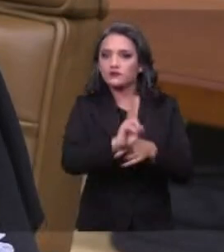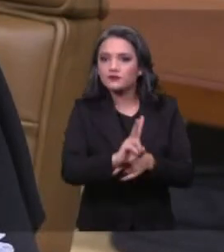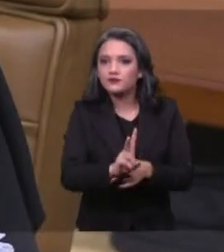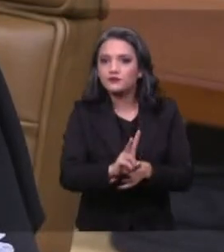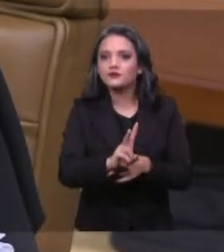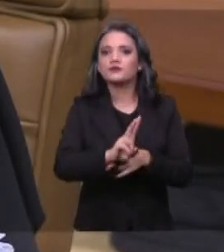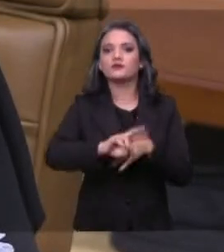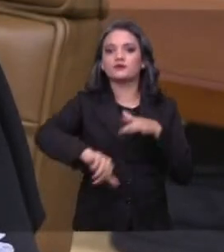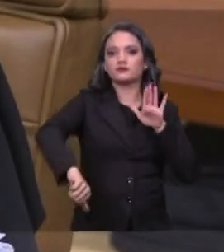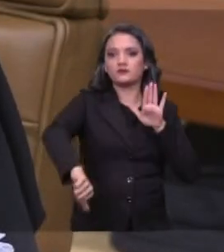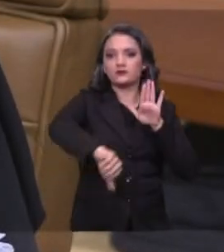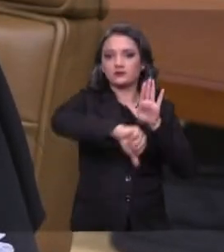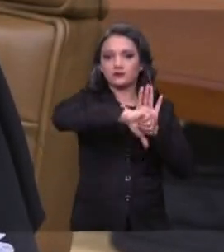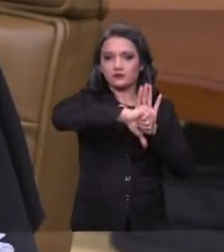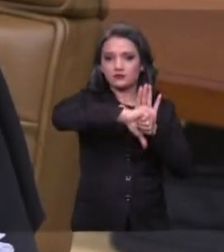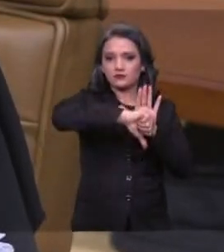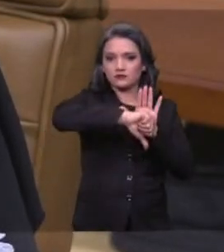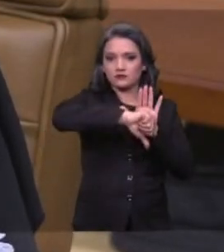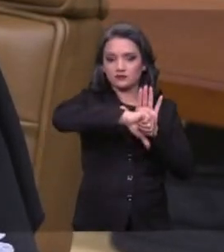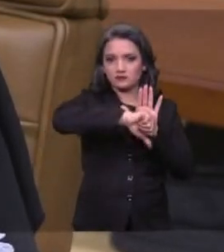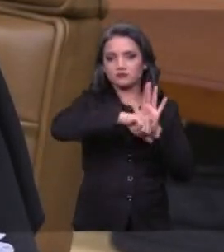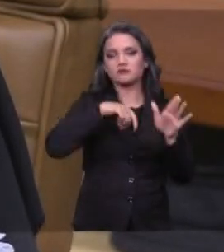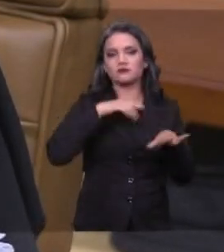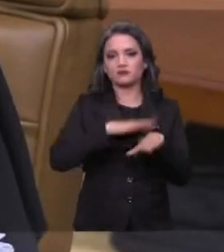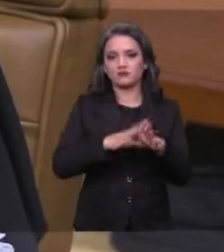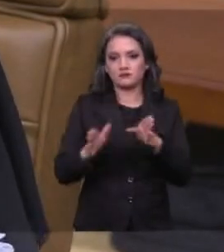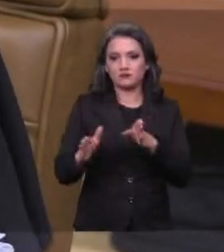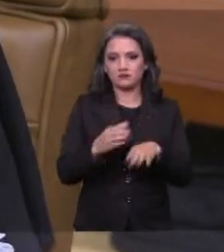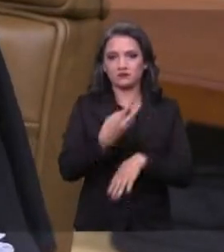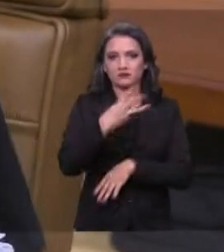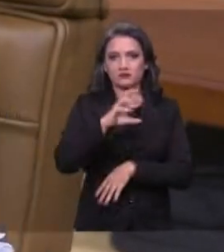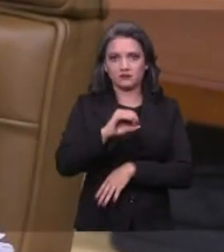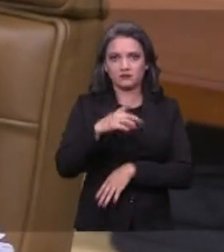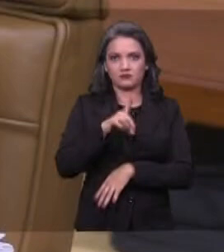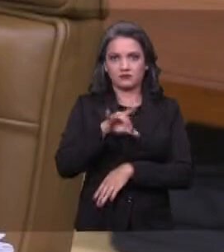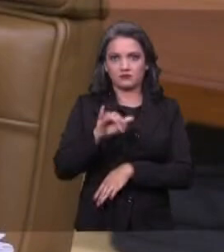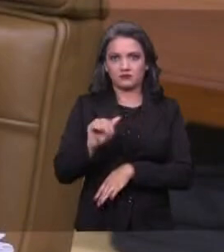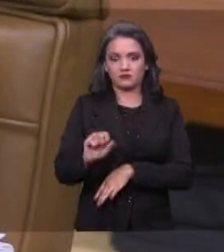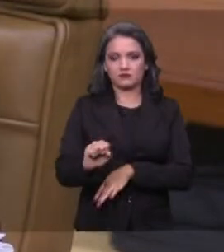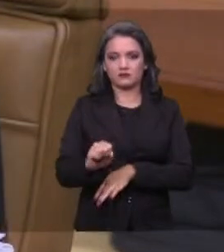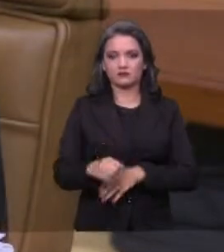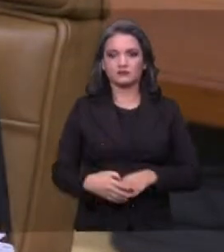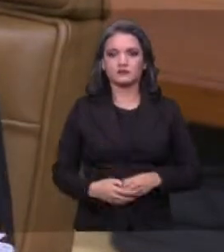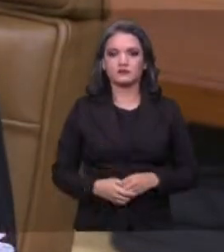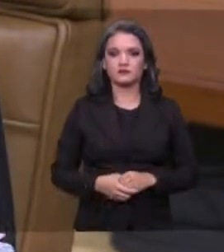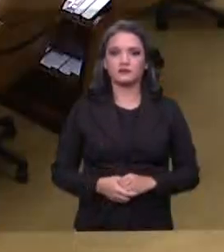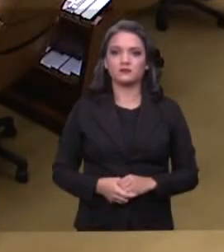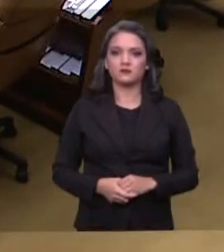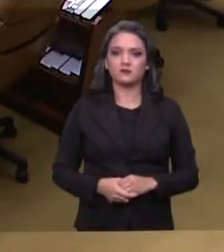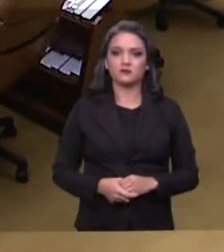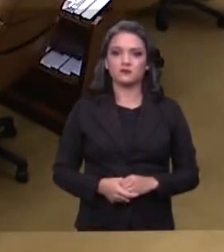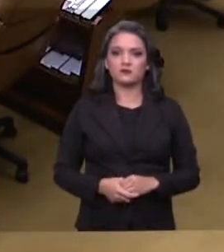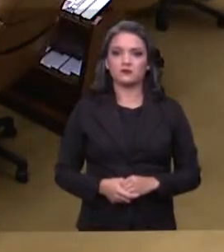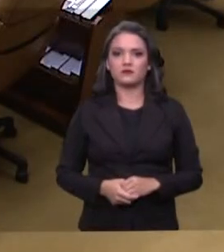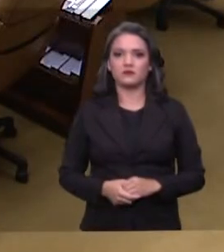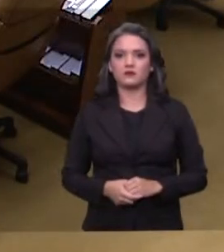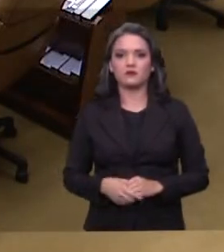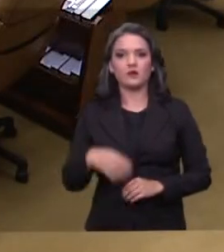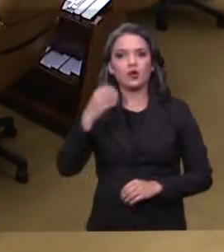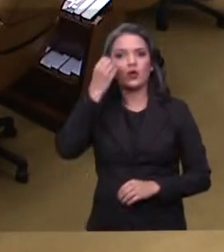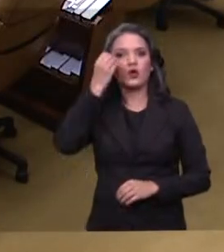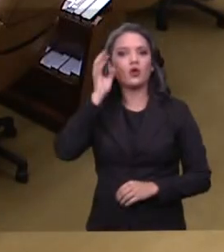criminal por 30 dias também. Julgamento conjunto das ADIs 6298, 6299,